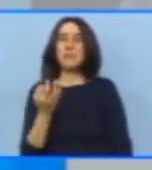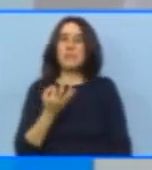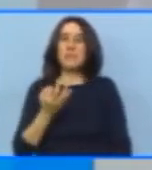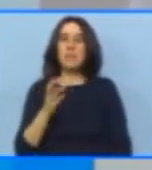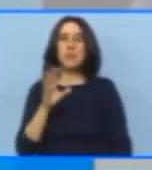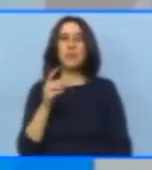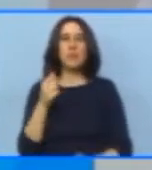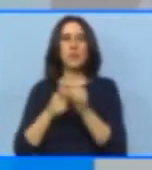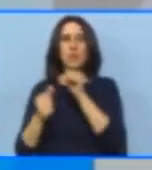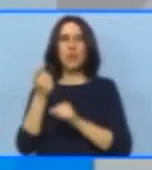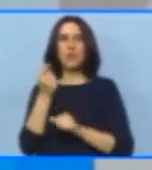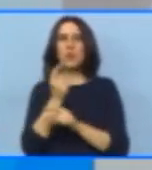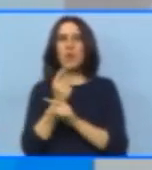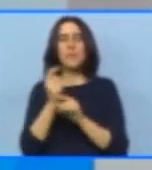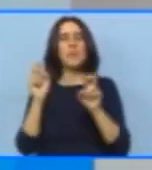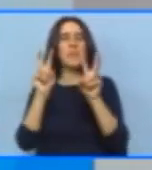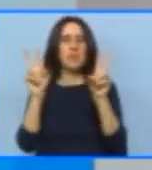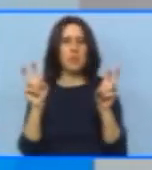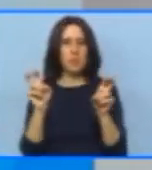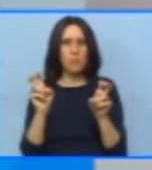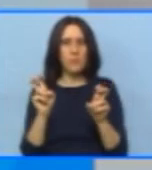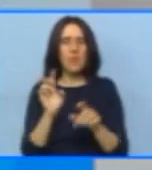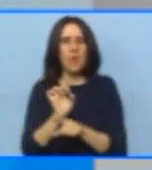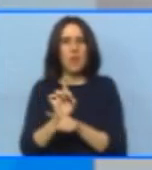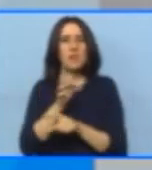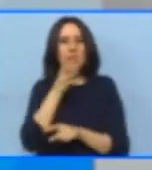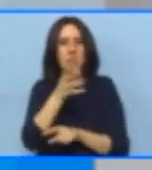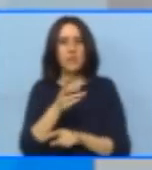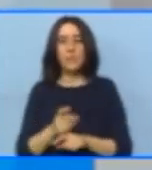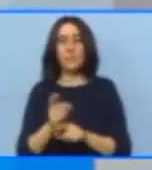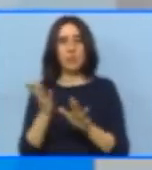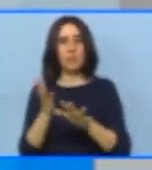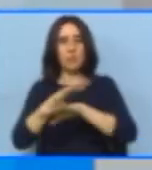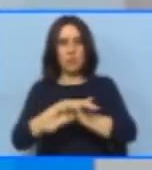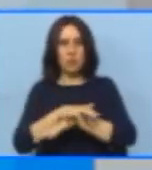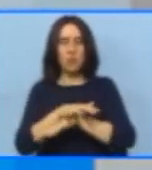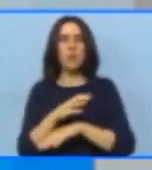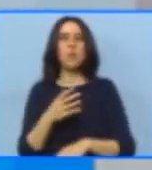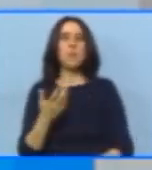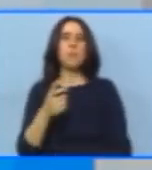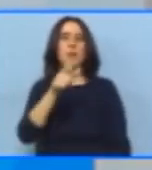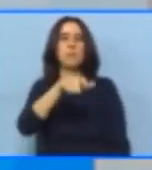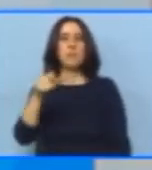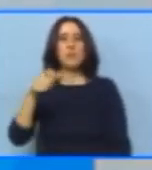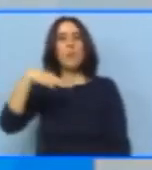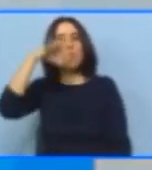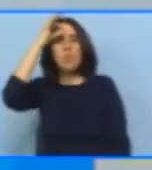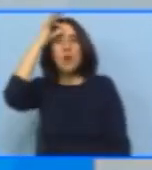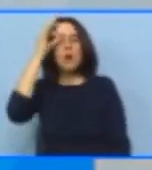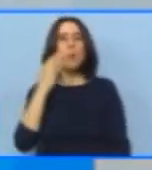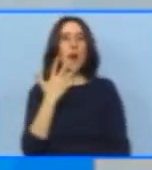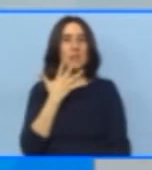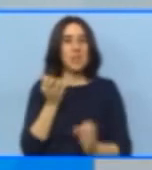para me referir ainda ao título, dizendo que revolução, para pessoas mais distraídas ou menos